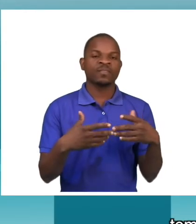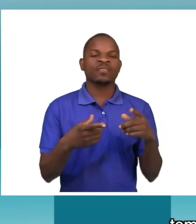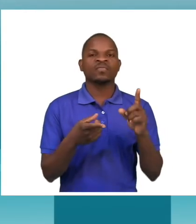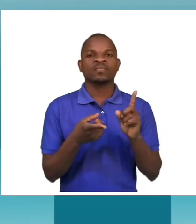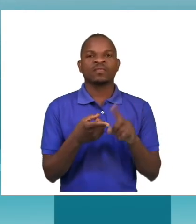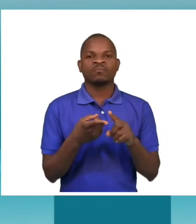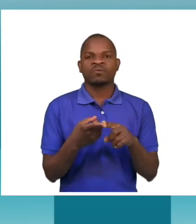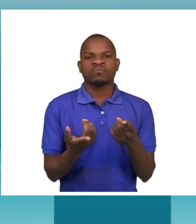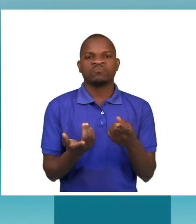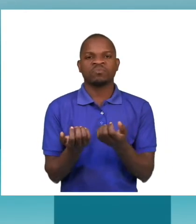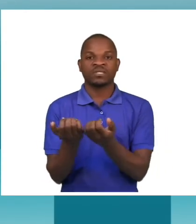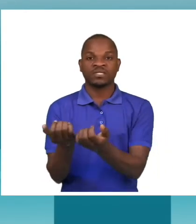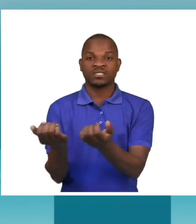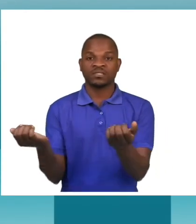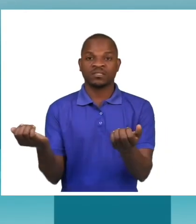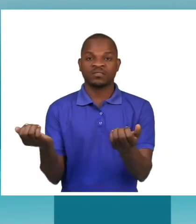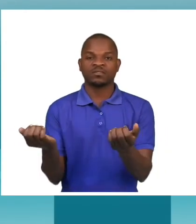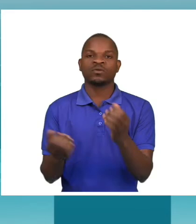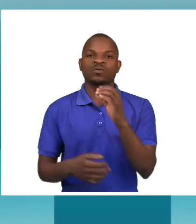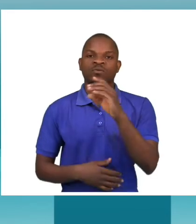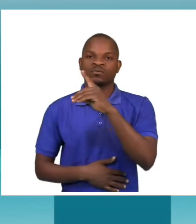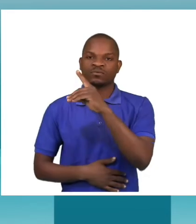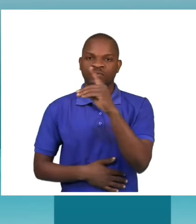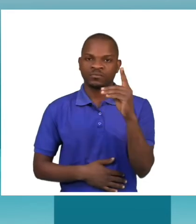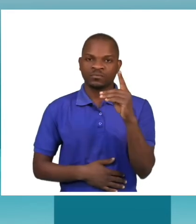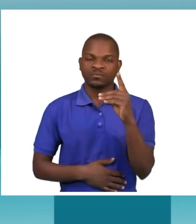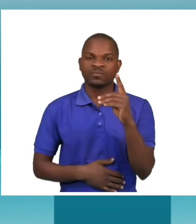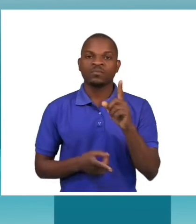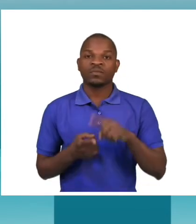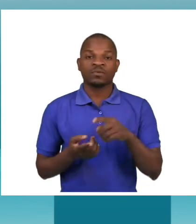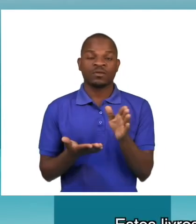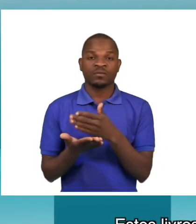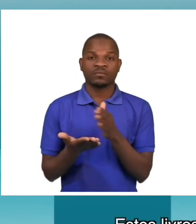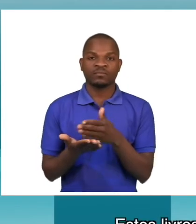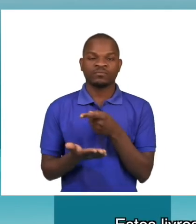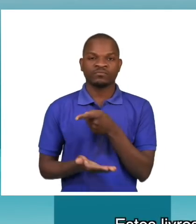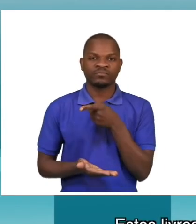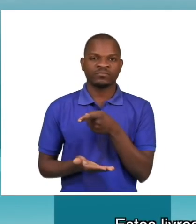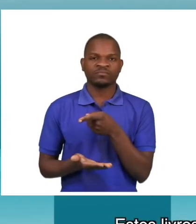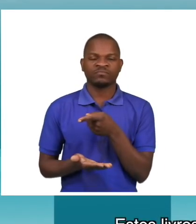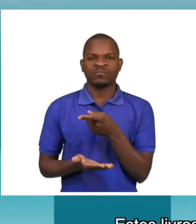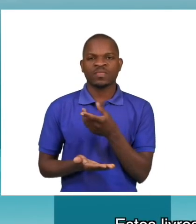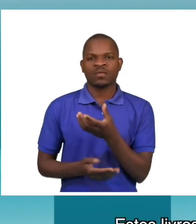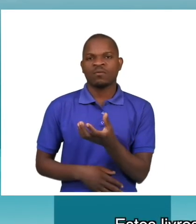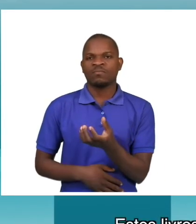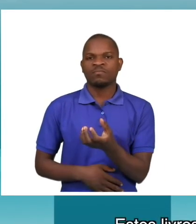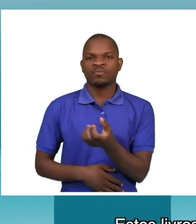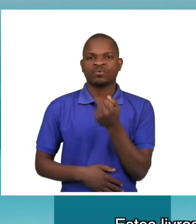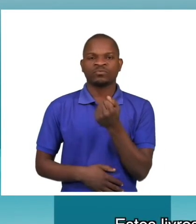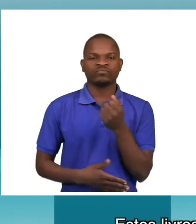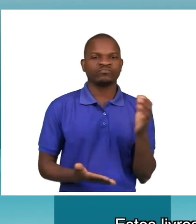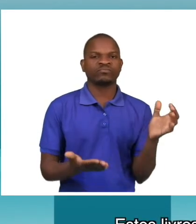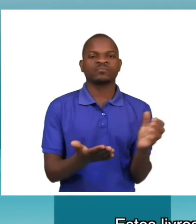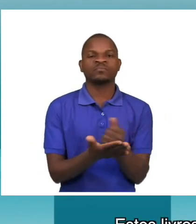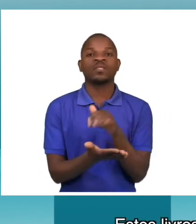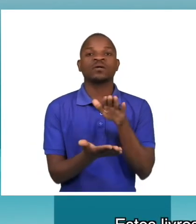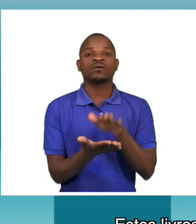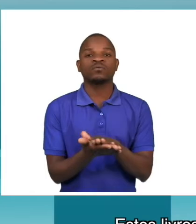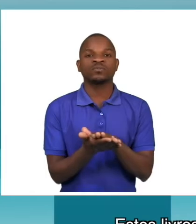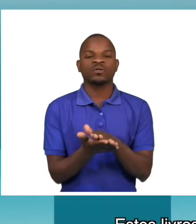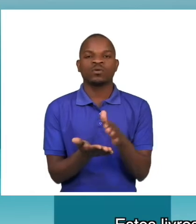sinais para as crianças com necessidades educativas especiais que este livro pode de alguma forma ser